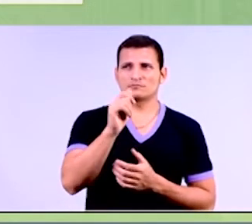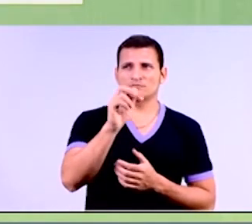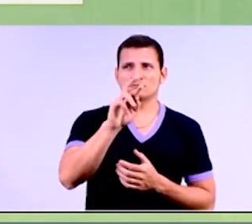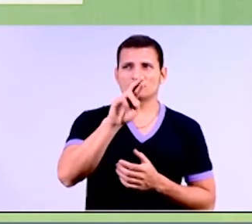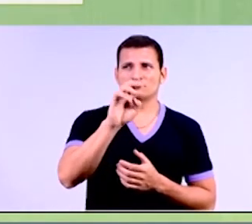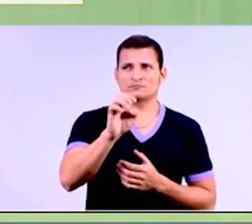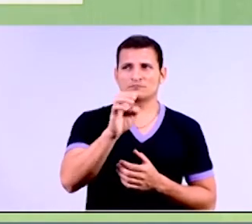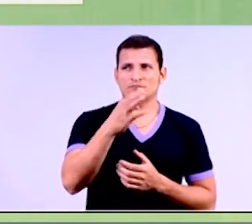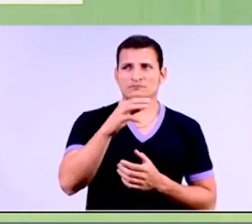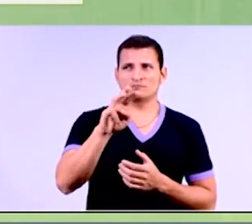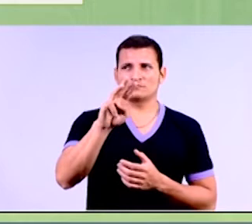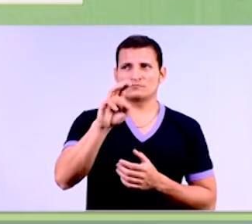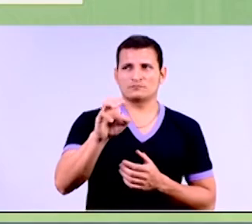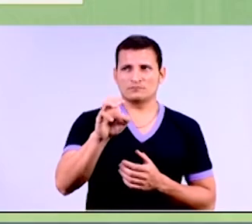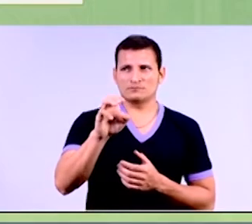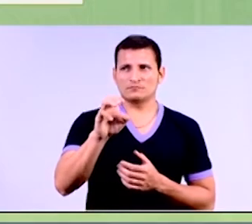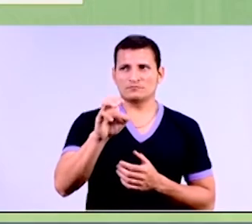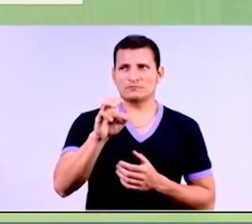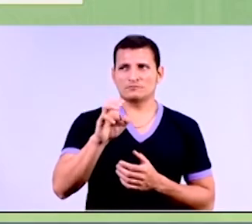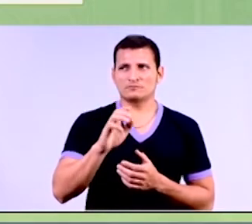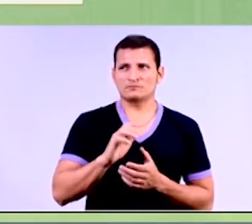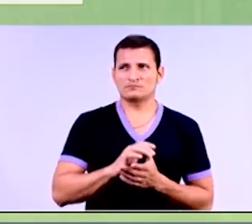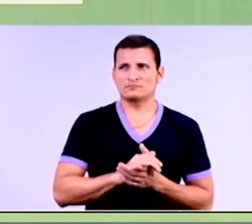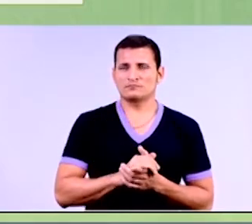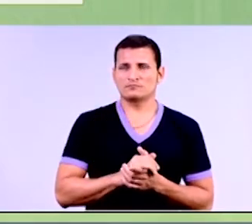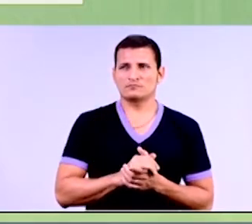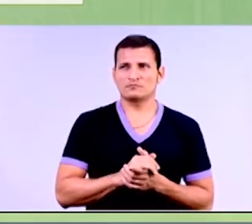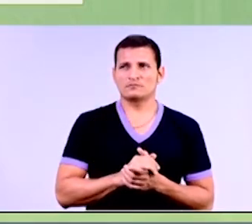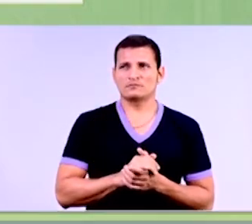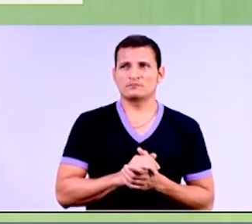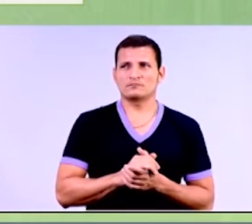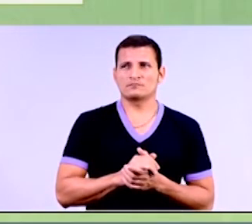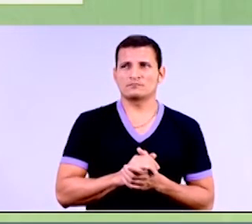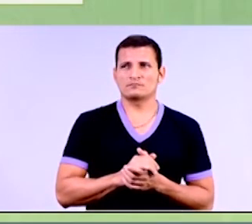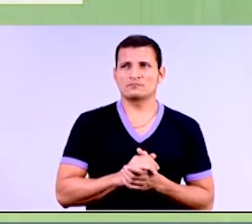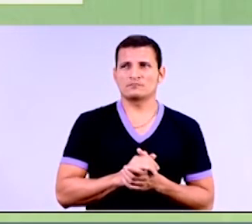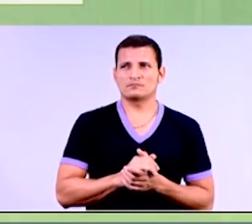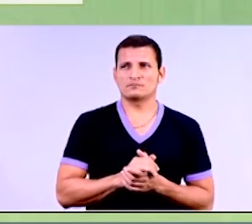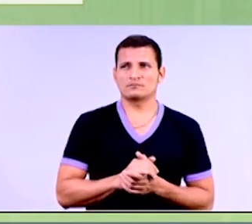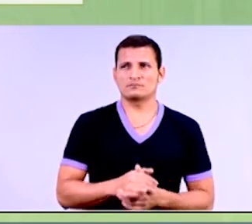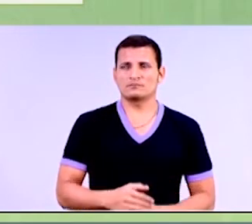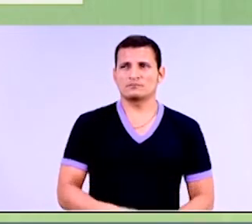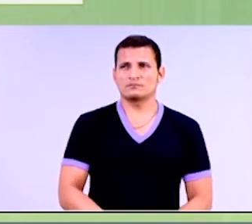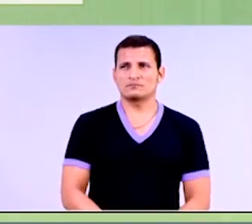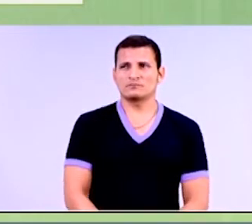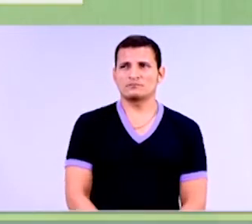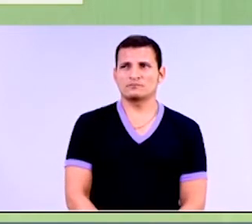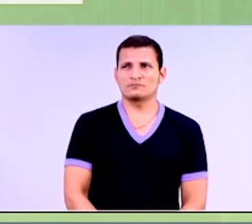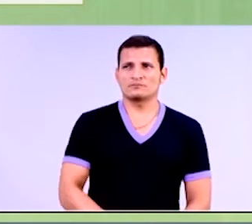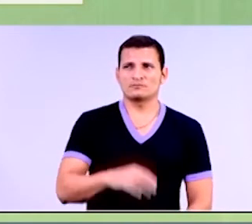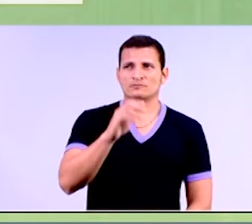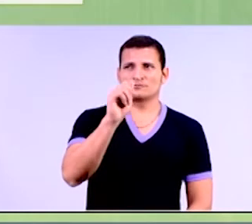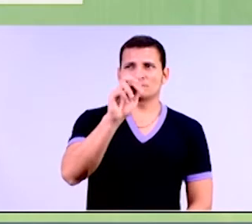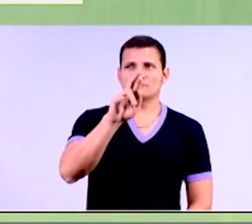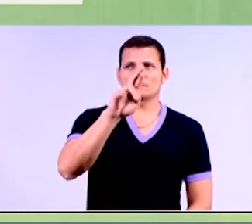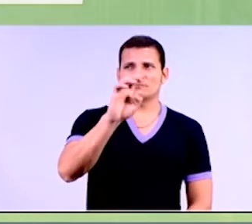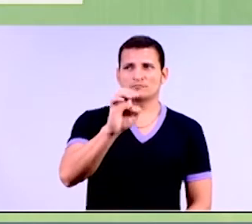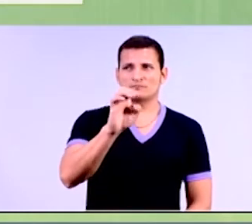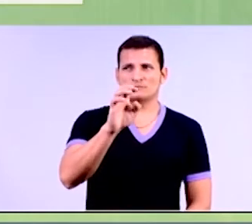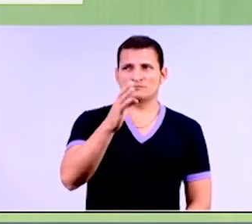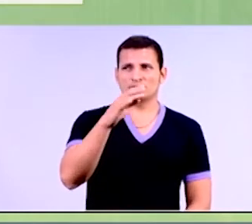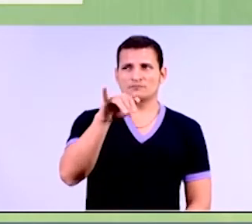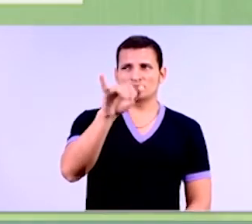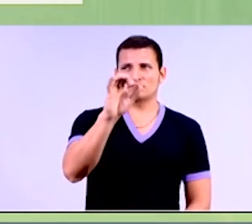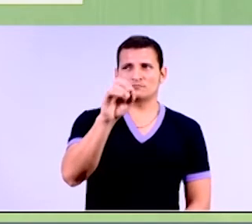O are na frente do we. Are we? Nós estamos ou nós somos?